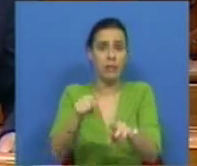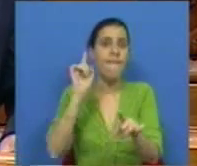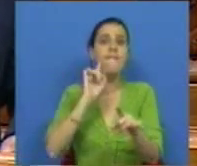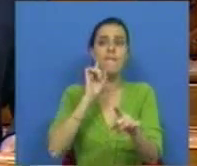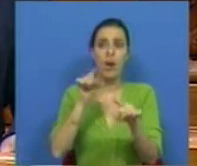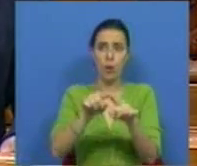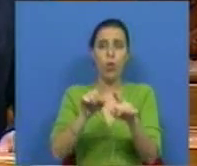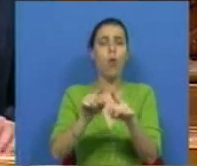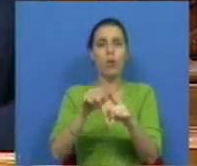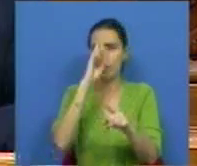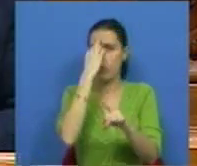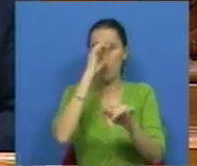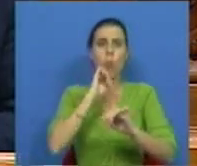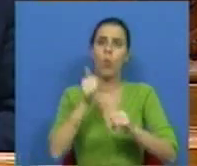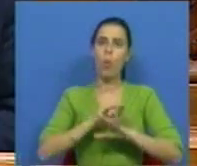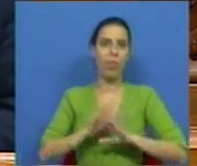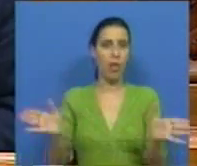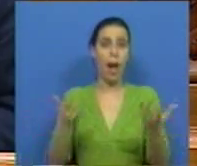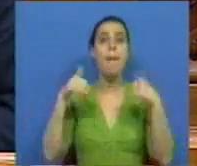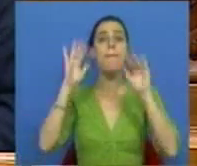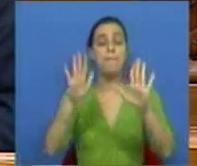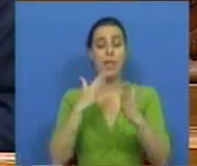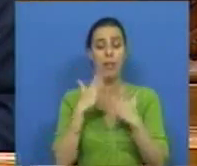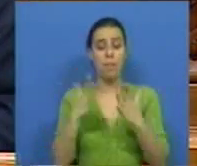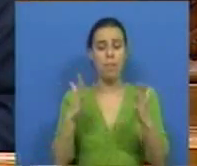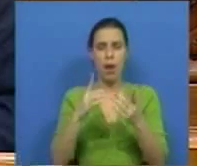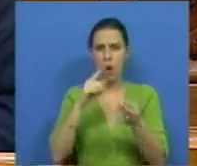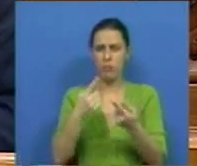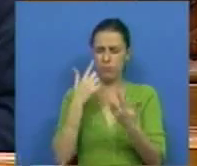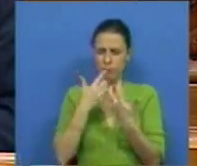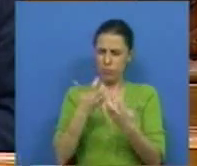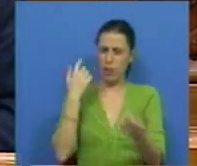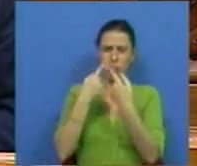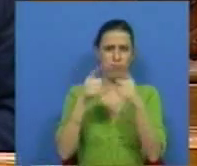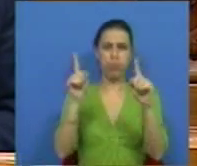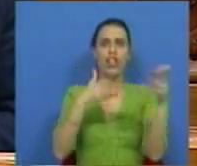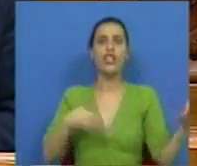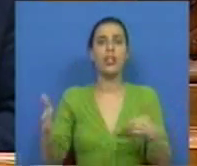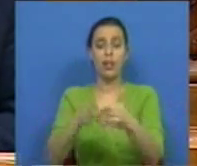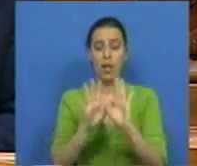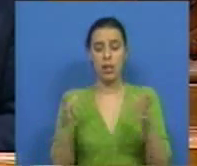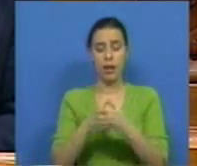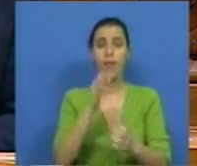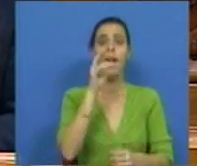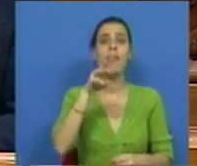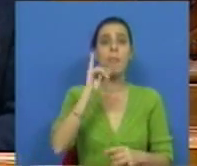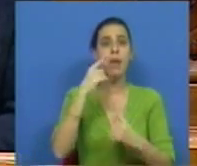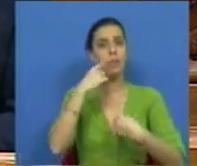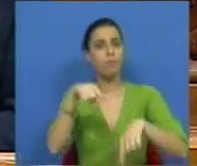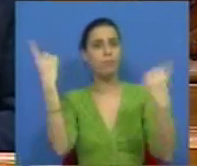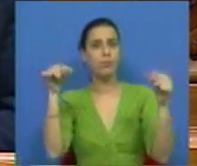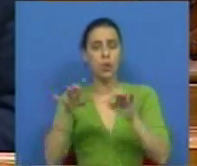valores serão insustentáveis. Mas a maior das perversidades que a estratégia da claque do FMI nos